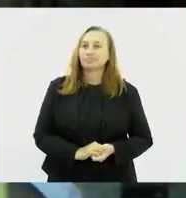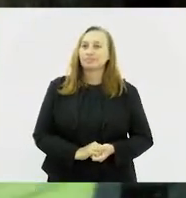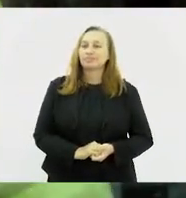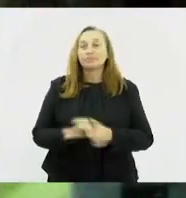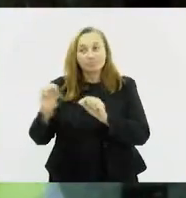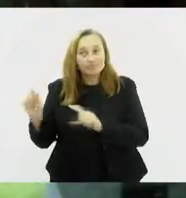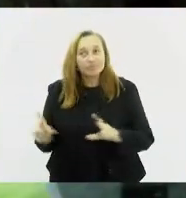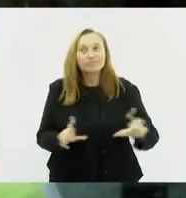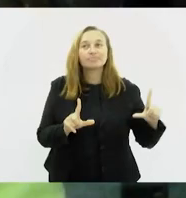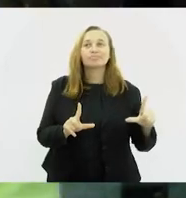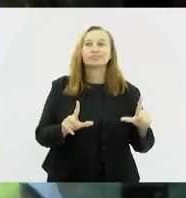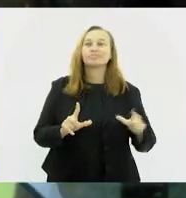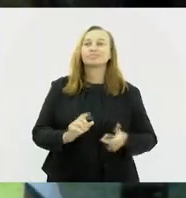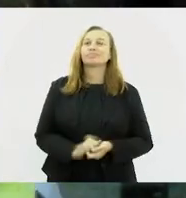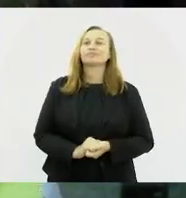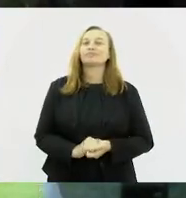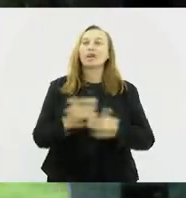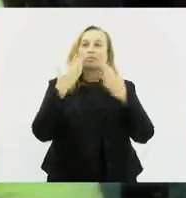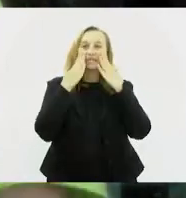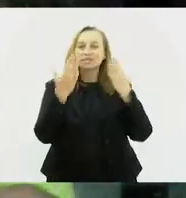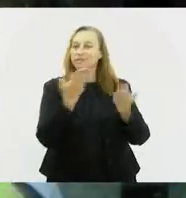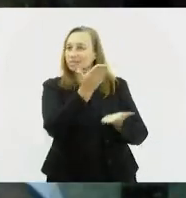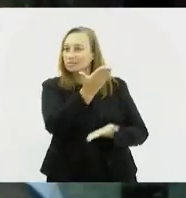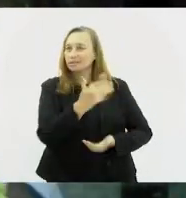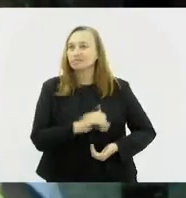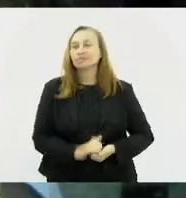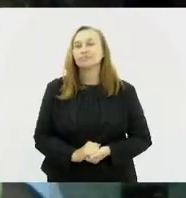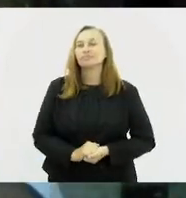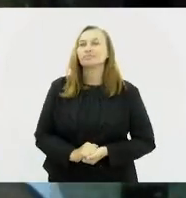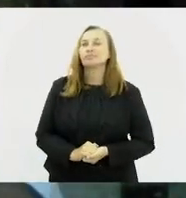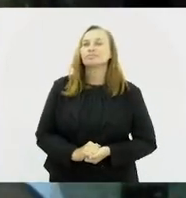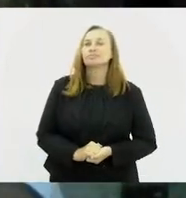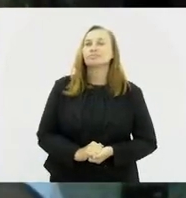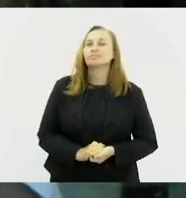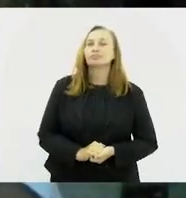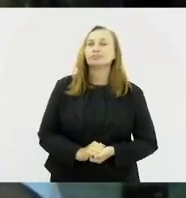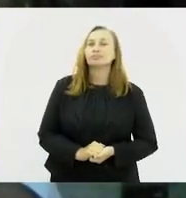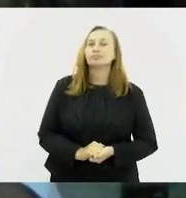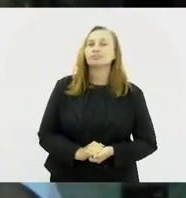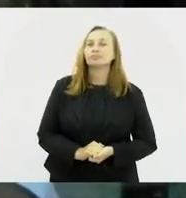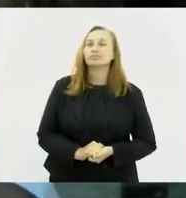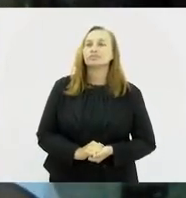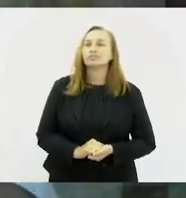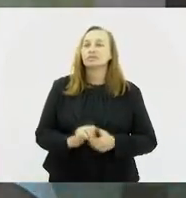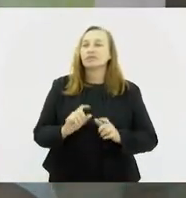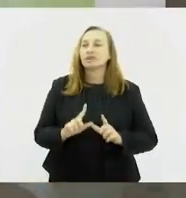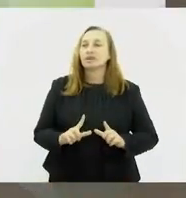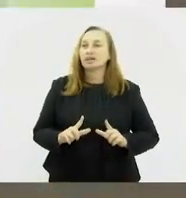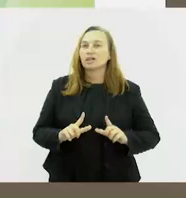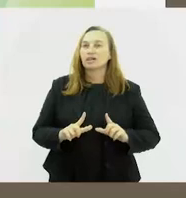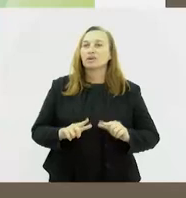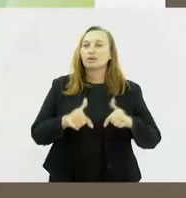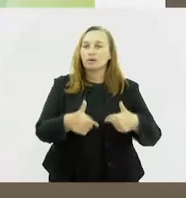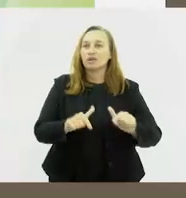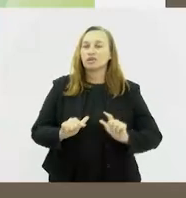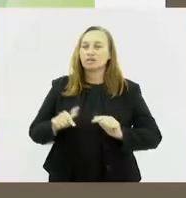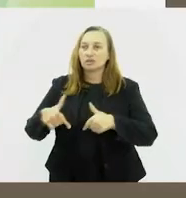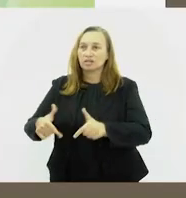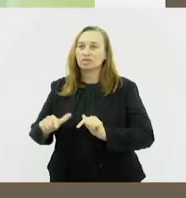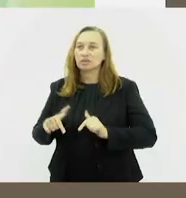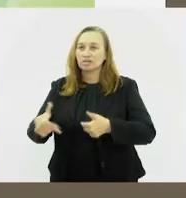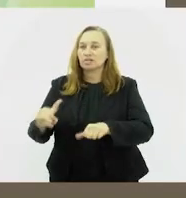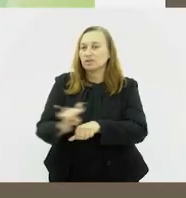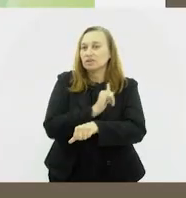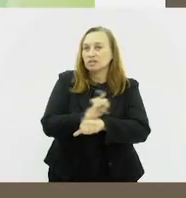Próximo, está ali minha apresentação, Rose Vilela. Eu vou falar sobre as ações intersetoriais e